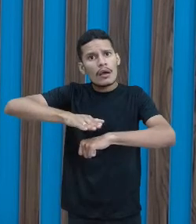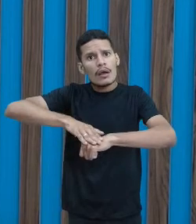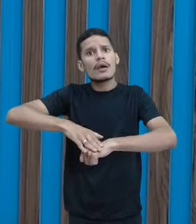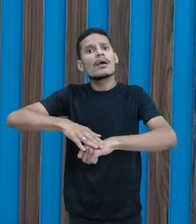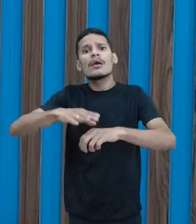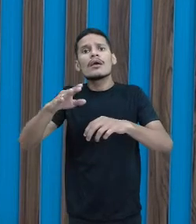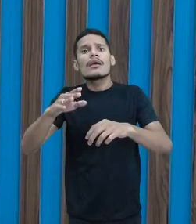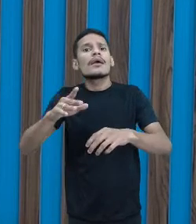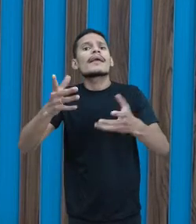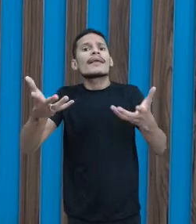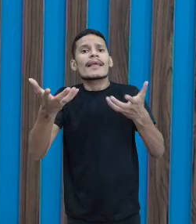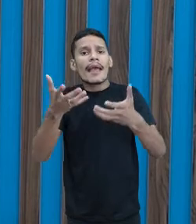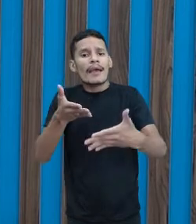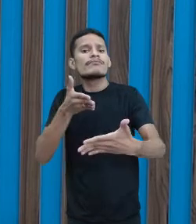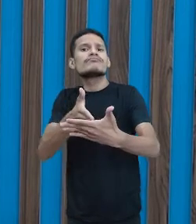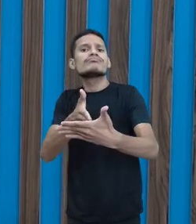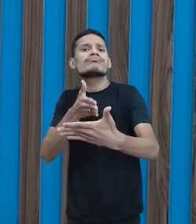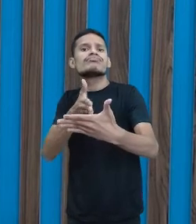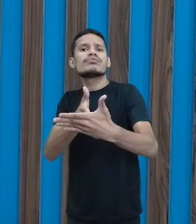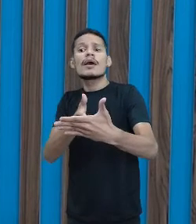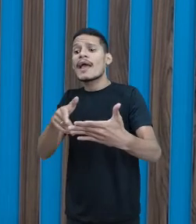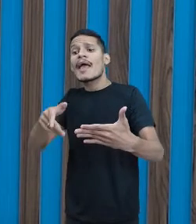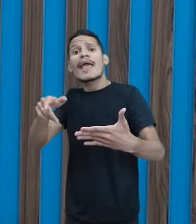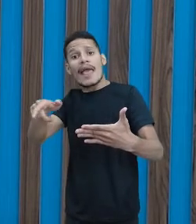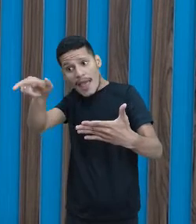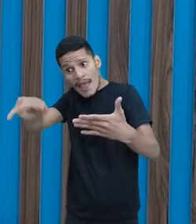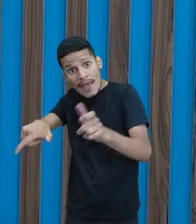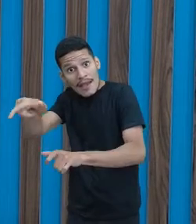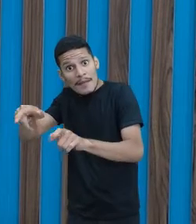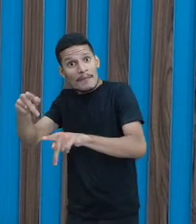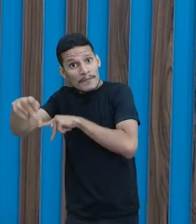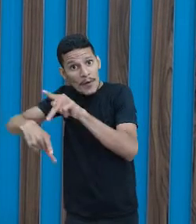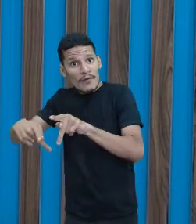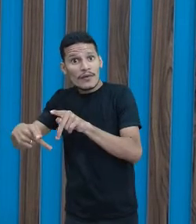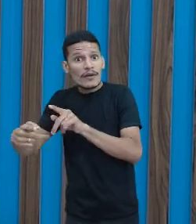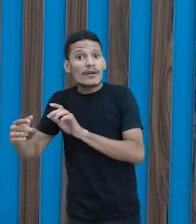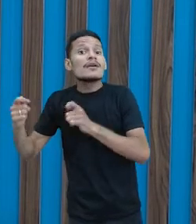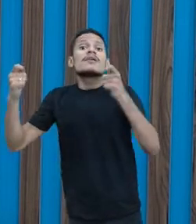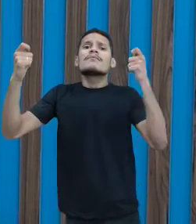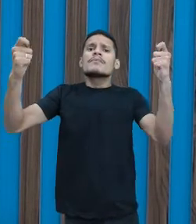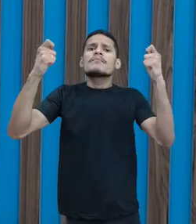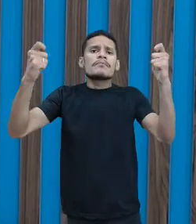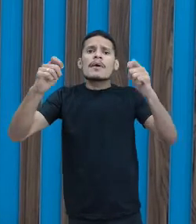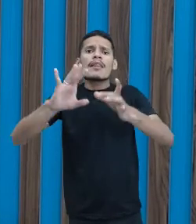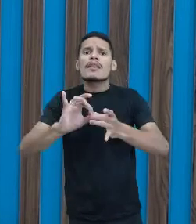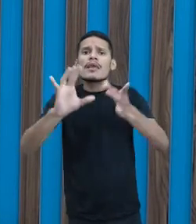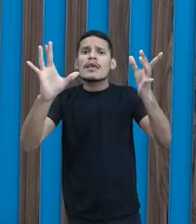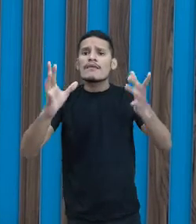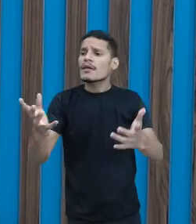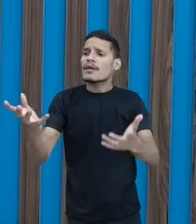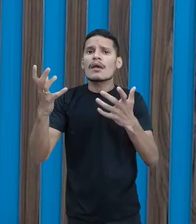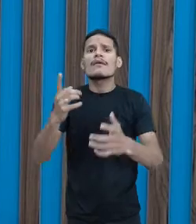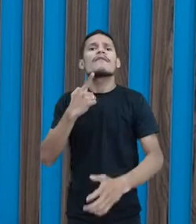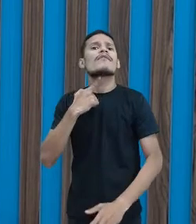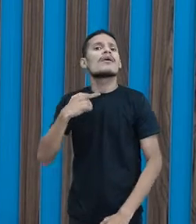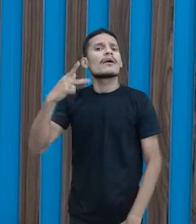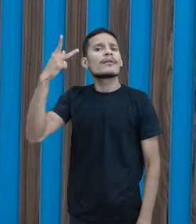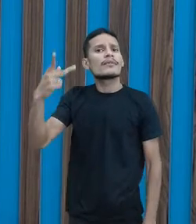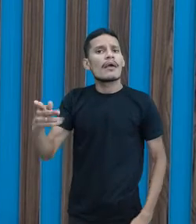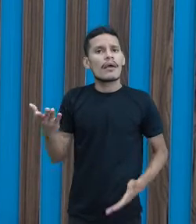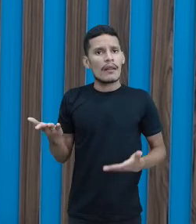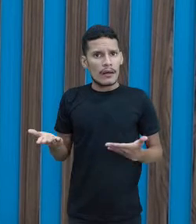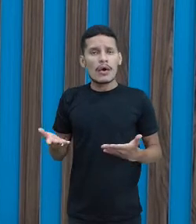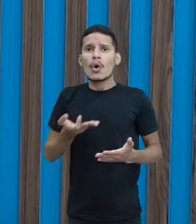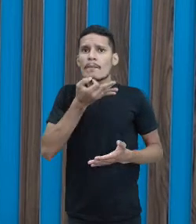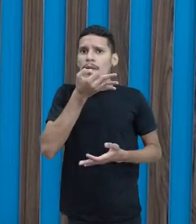a impedir que elas se manifestem livremente, né? Que elas manifestem livremente, né, as